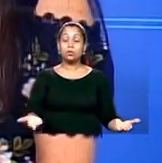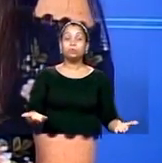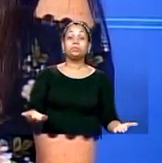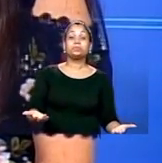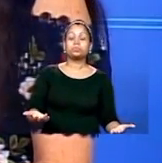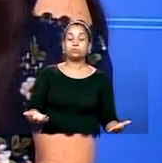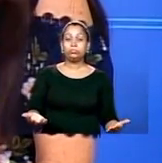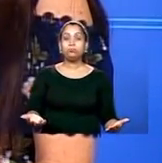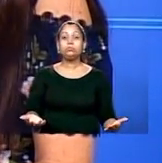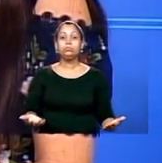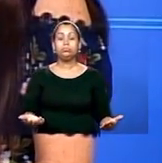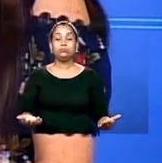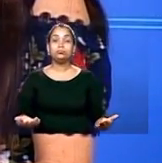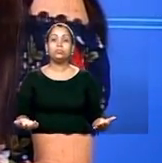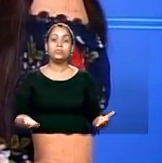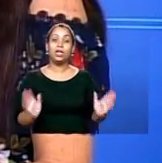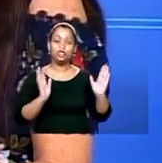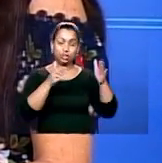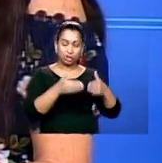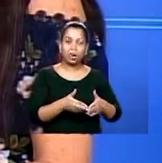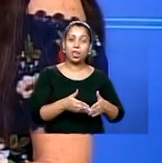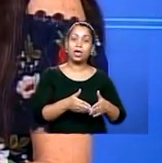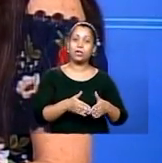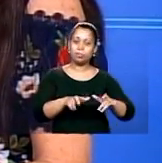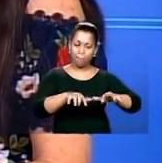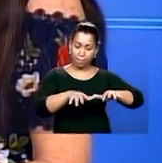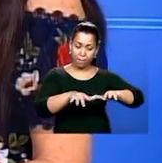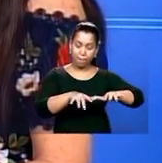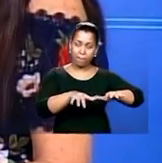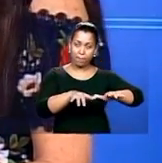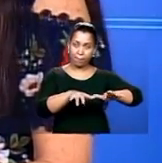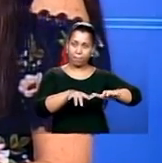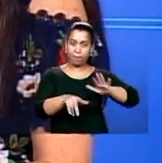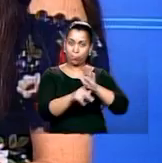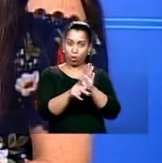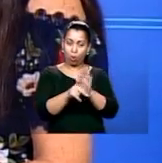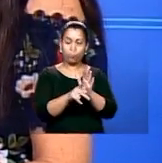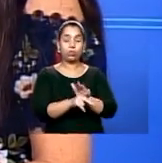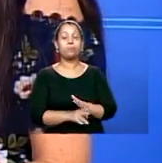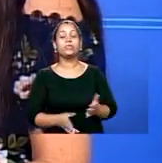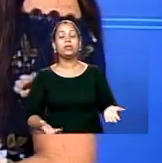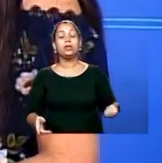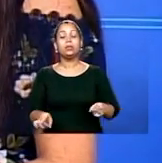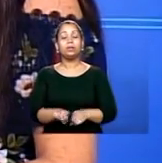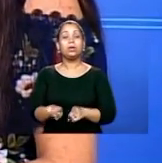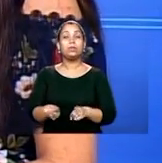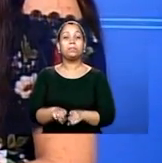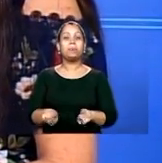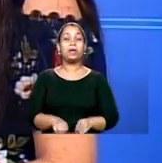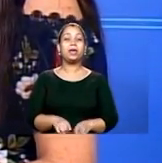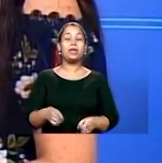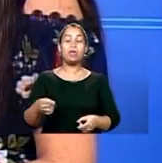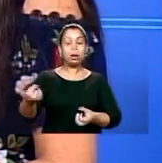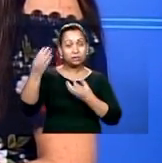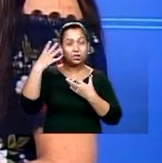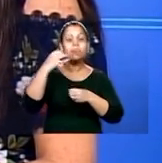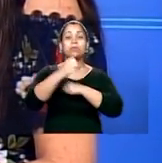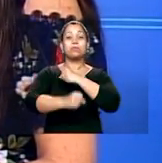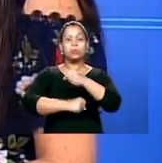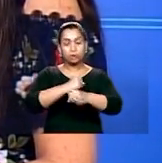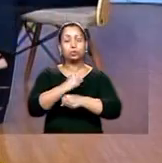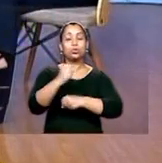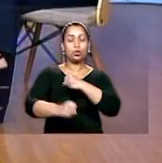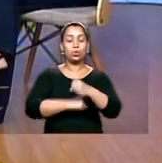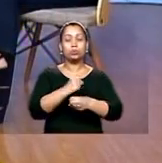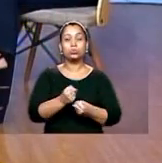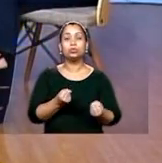A prestação de conta é feita direto em um sistema do Ministério e essa informação anual que a gente repassa para a rede brasileira.